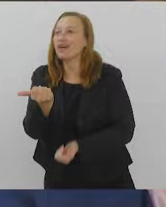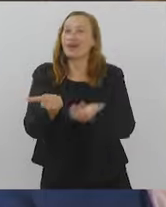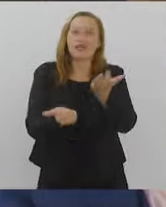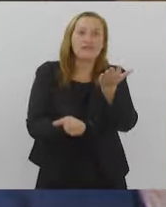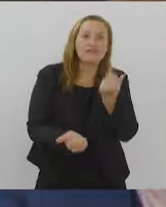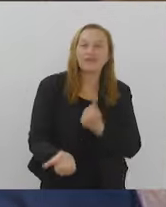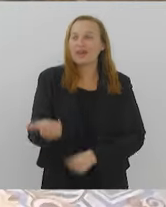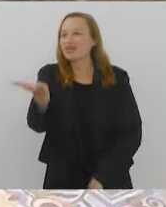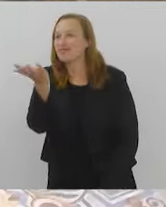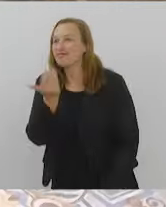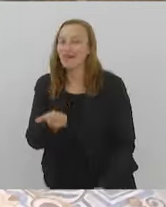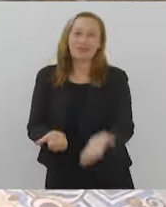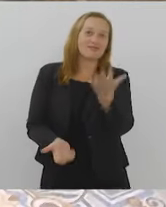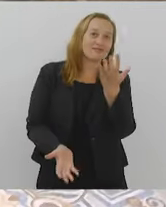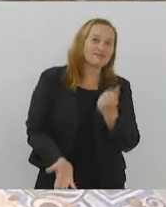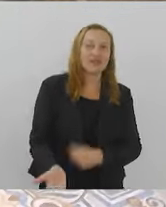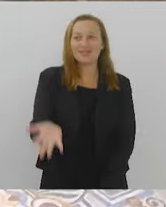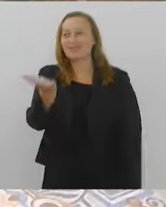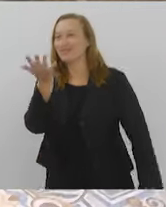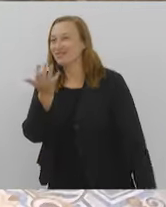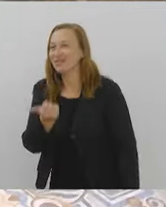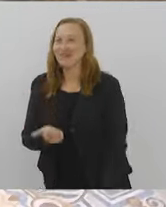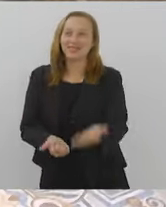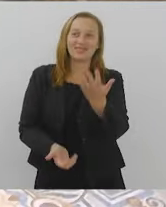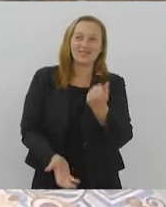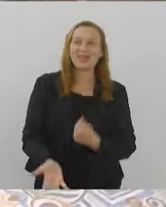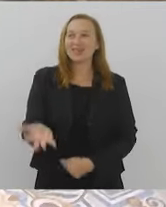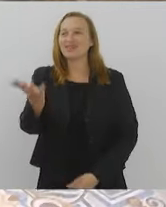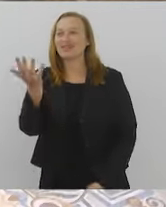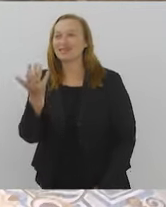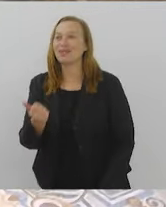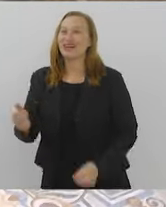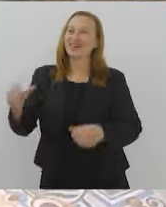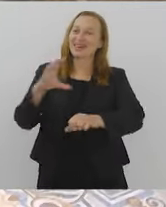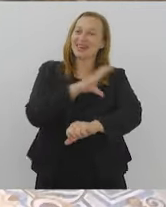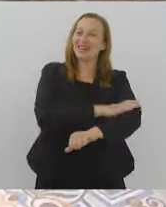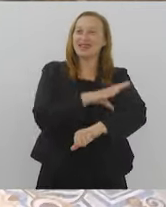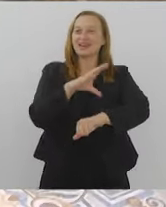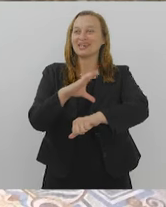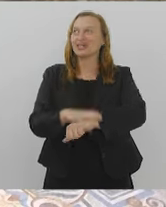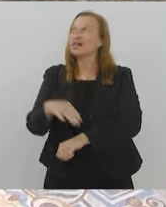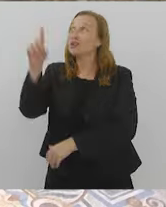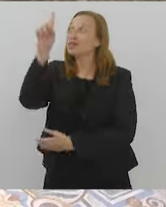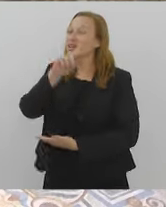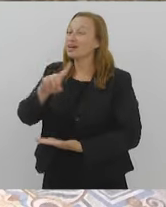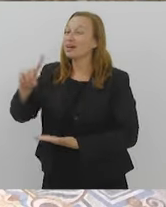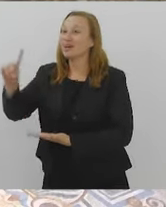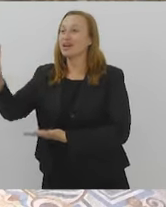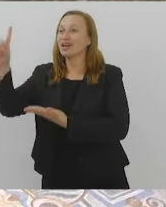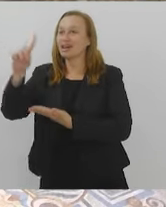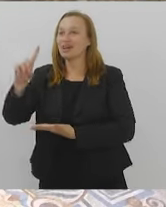Vem, vem, vem, vem, vem, Assembleia,